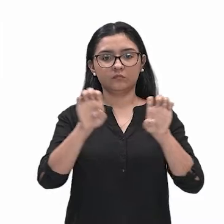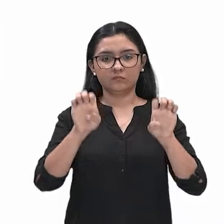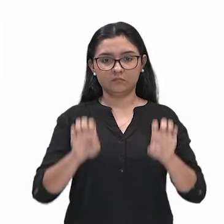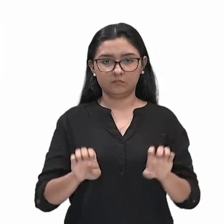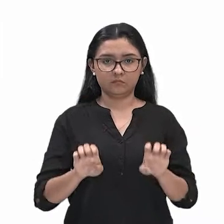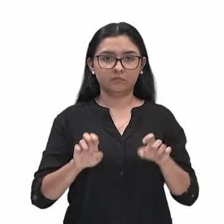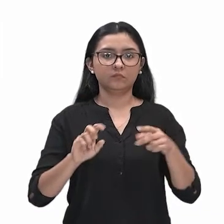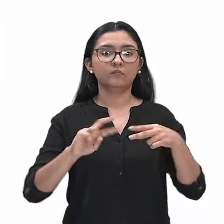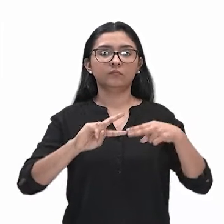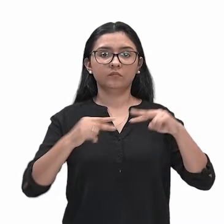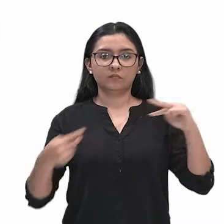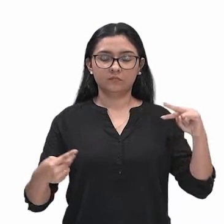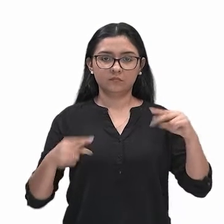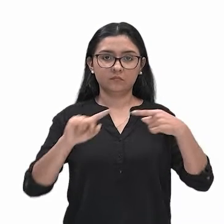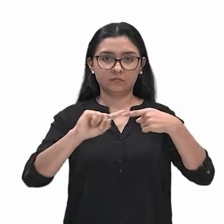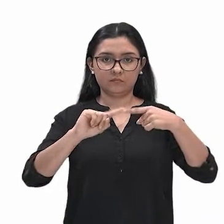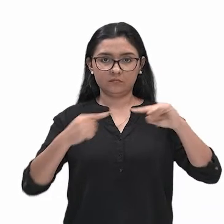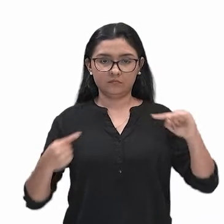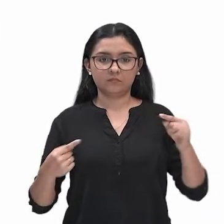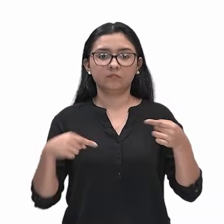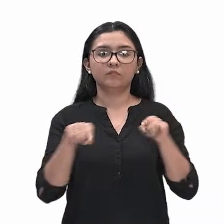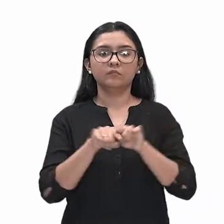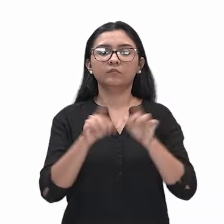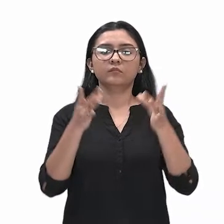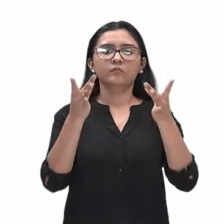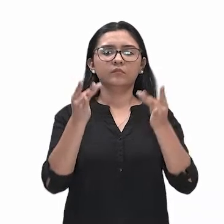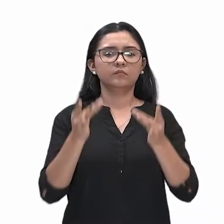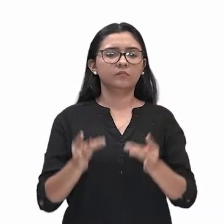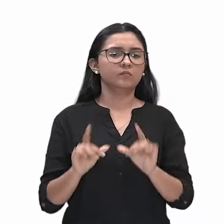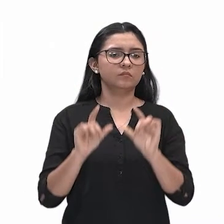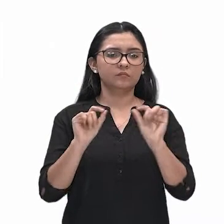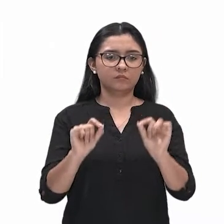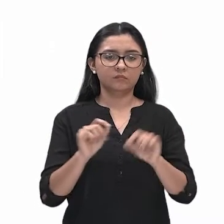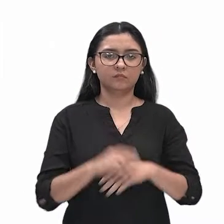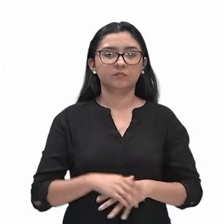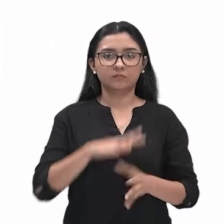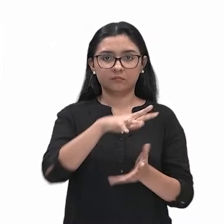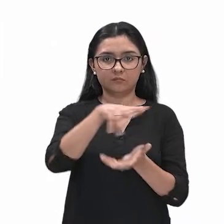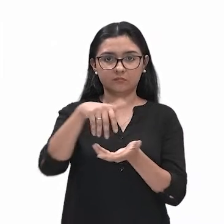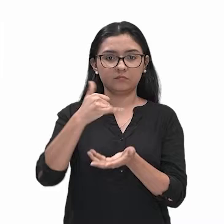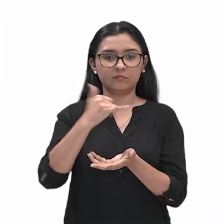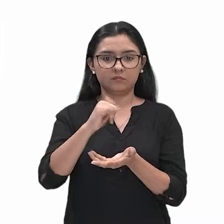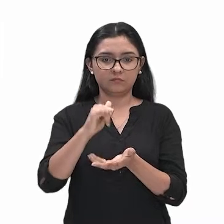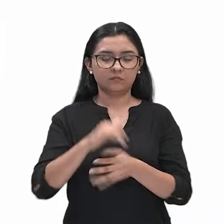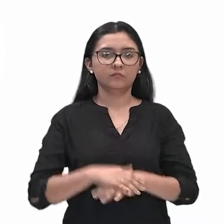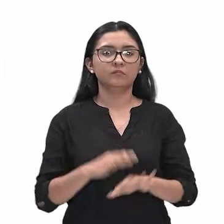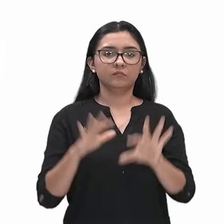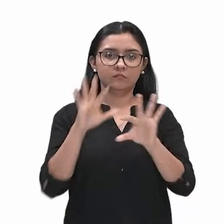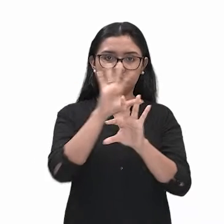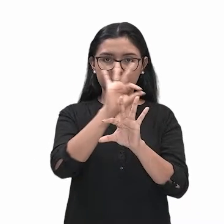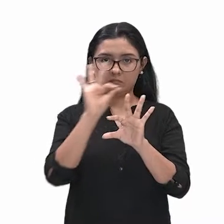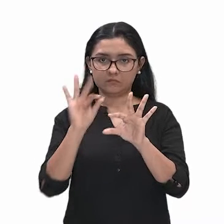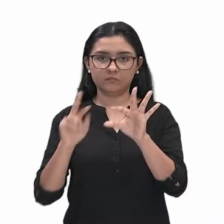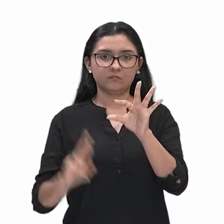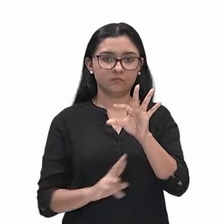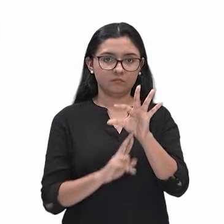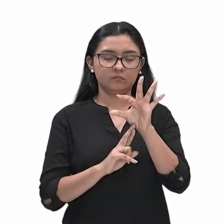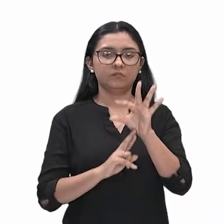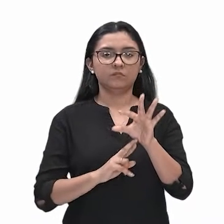RNA. E no detalhamento, a gente vai tratar sobre a bioquímica, aminoácidos e